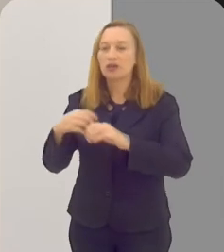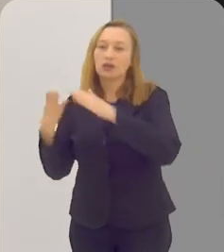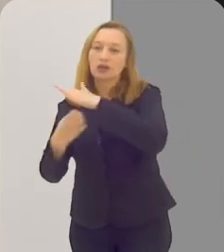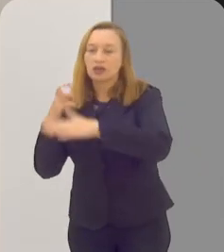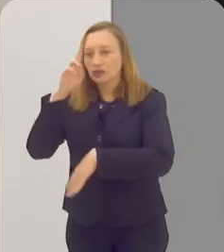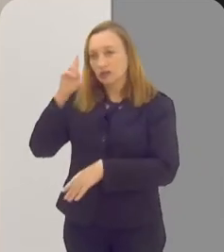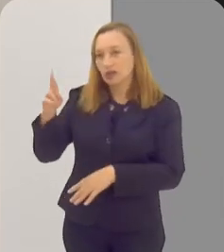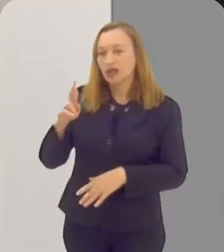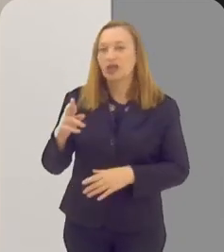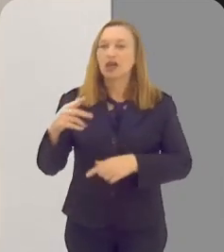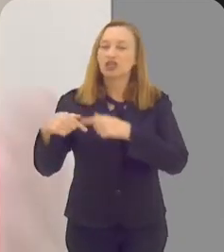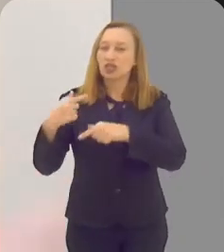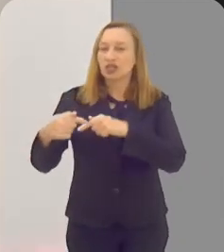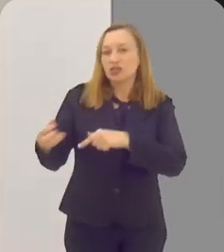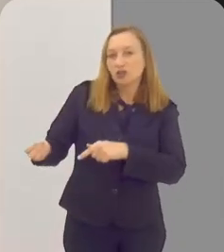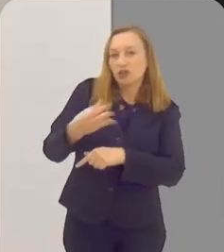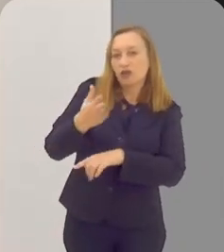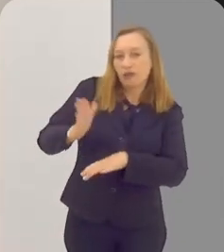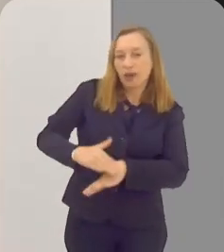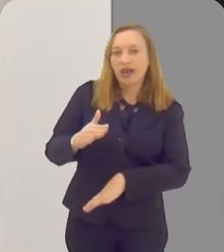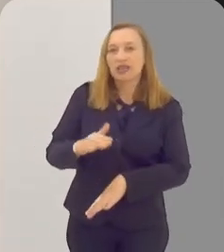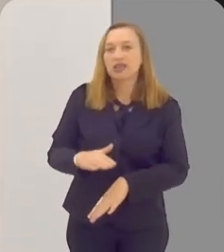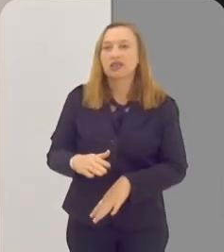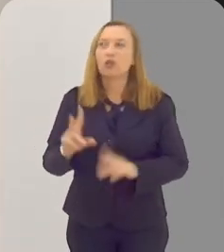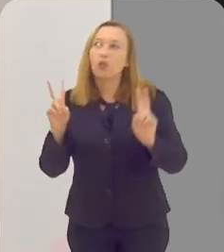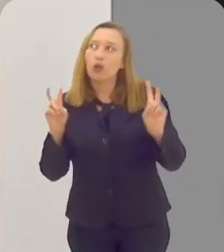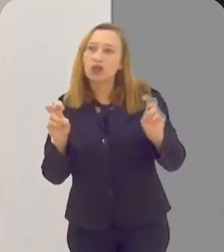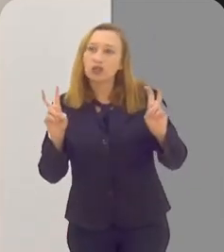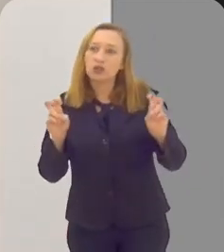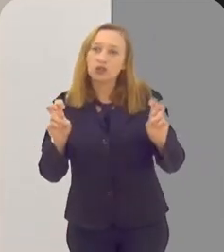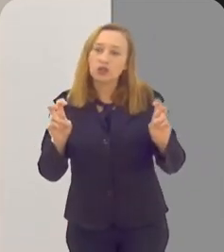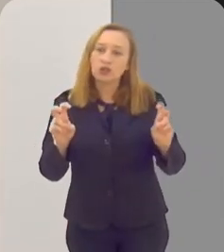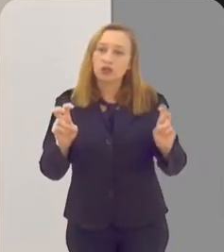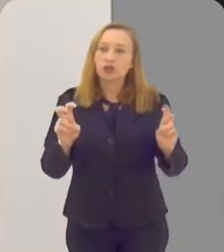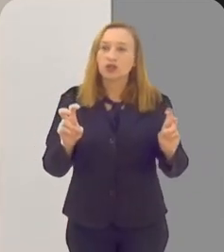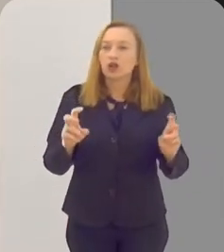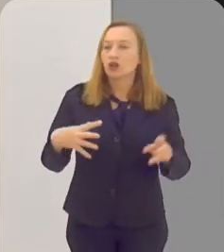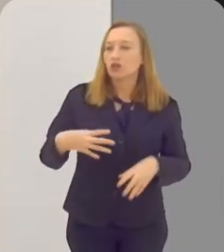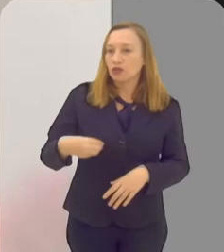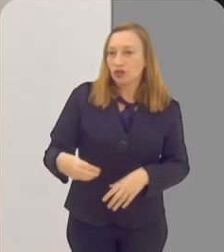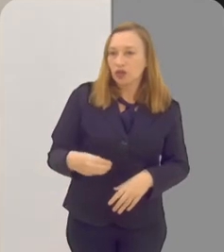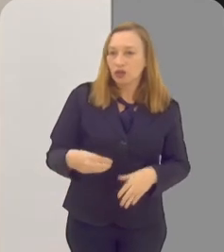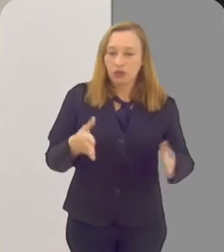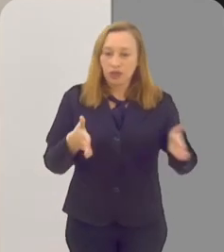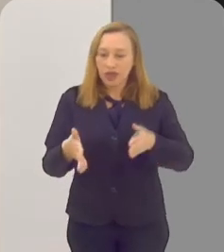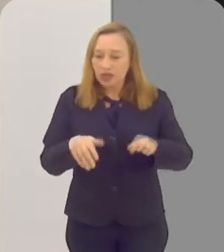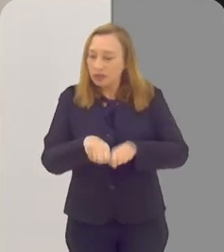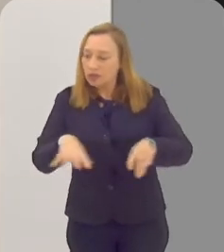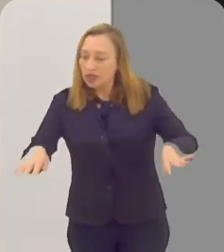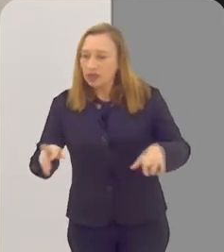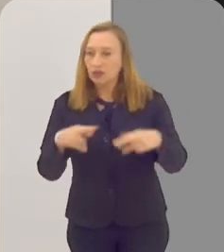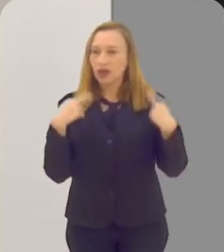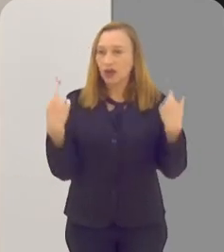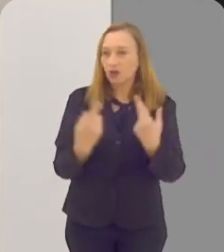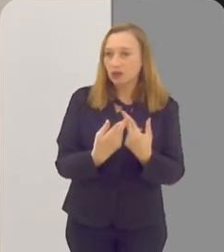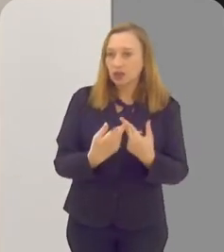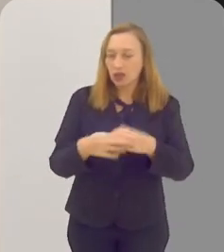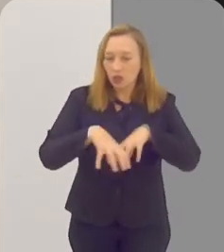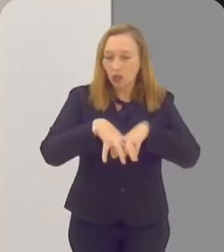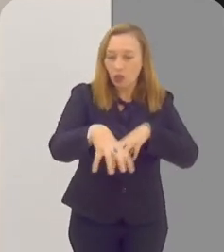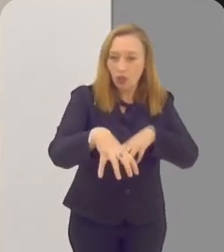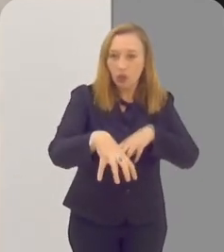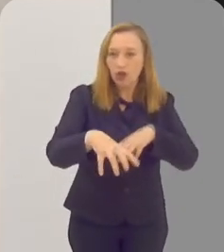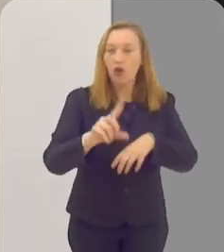tempo. Você pode ver que, por exemplo, nas gerações mais novas, né, a questão de estar com o filho durante a pandemia, numa